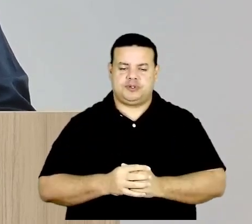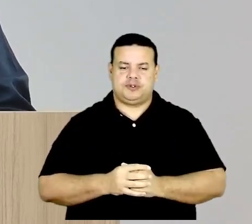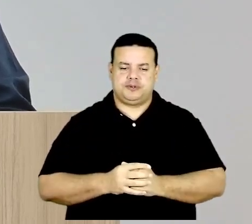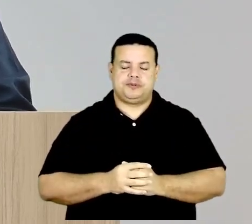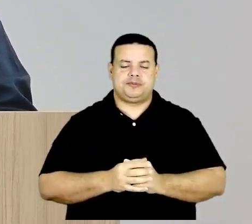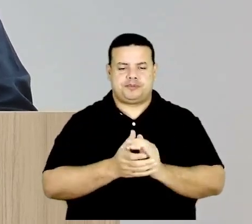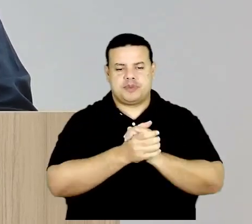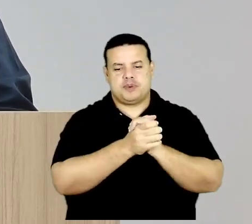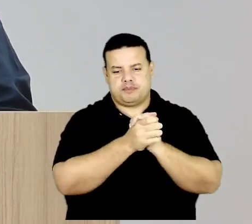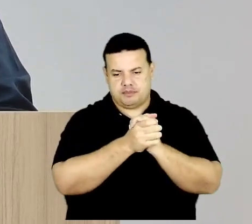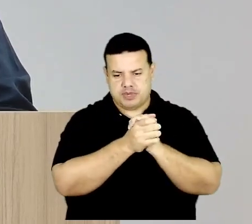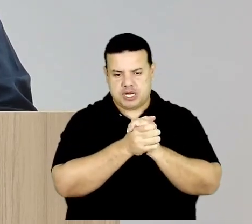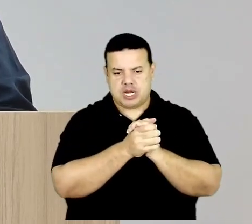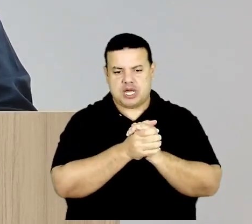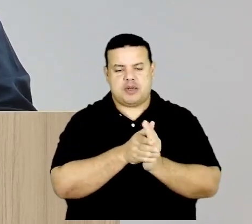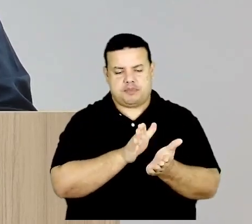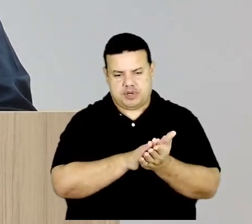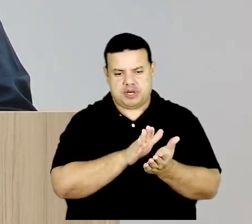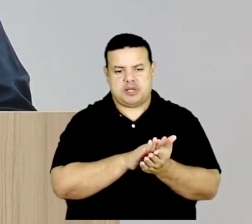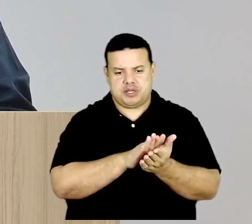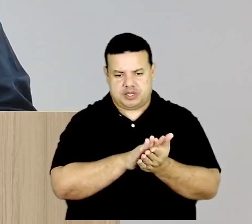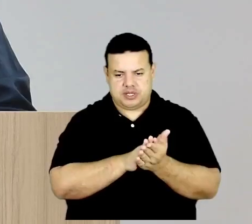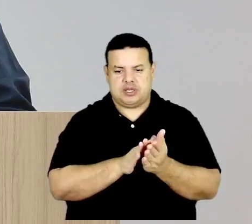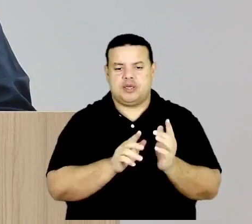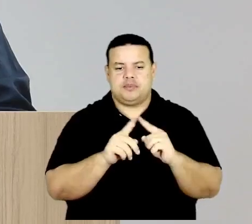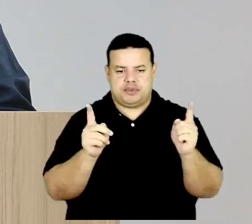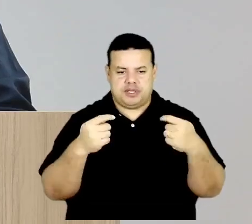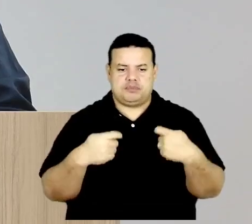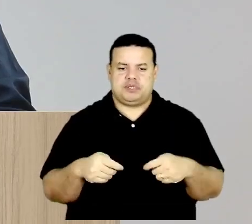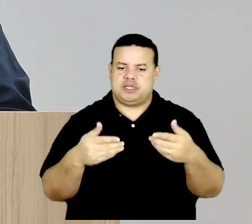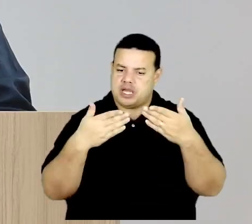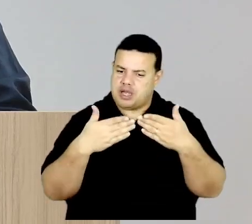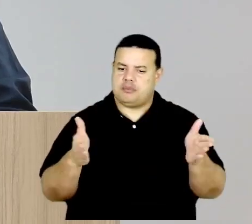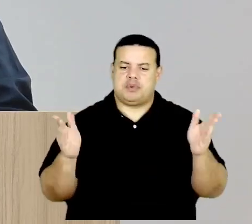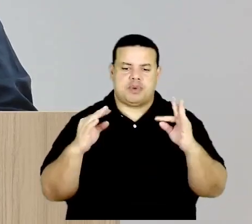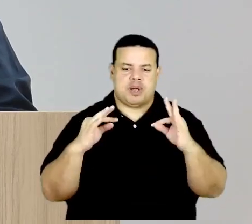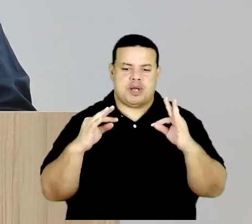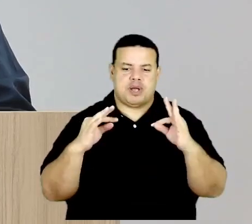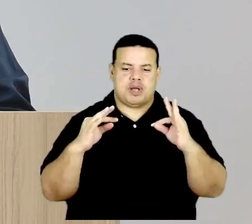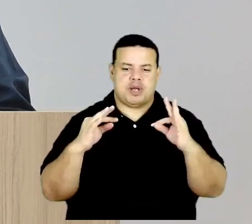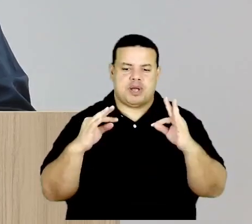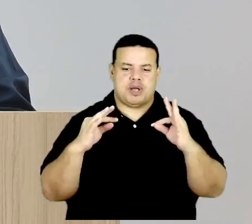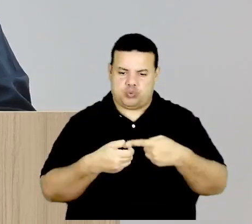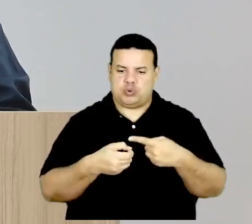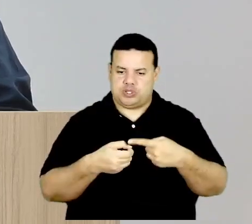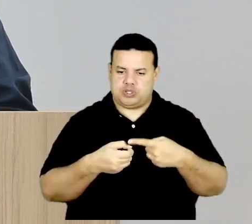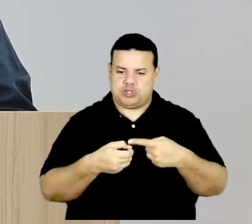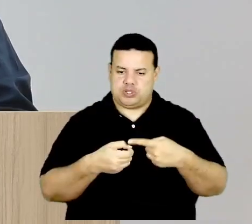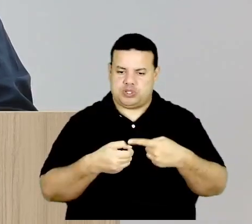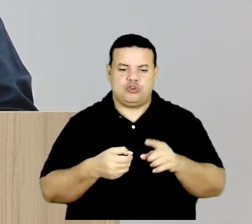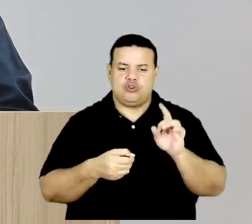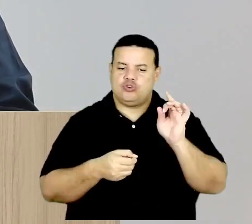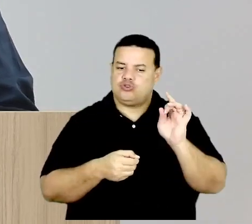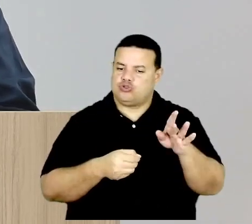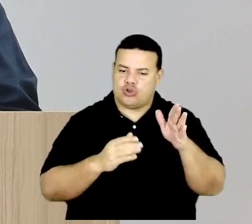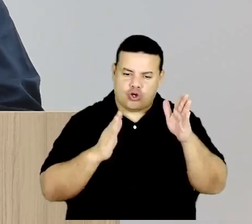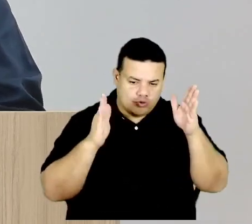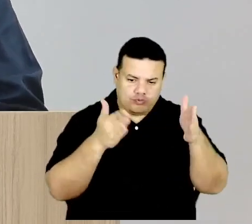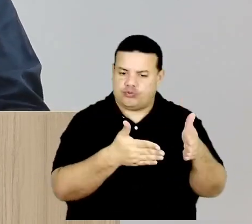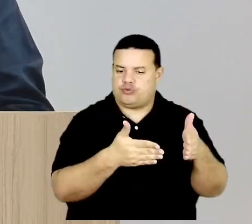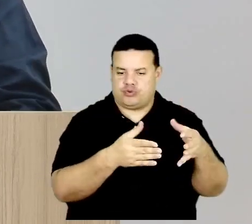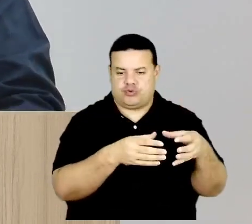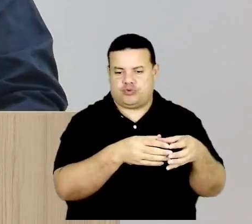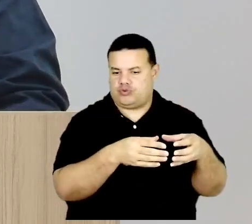de fazer isso mas nós temos que estender isso para para todo o município Se for possível não podemos aqui defender